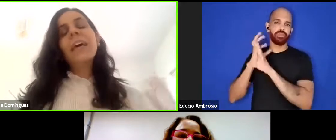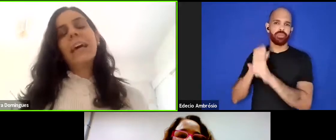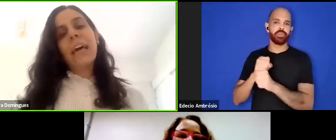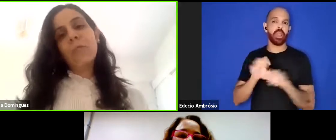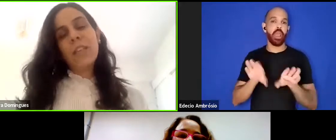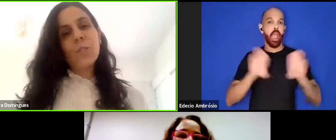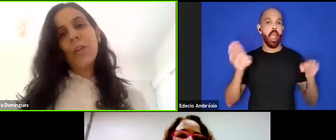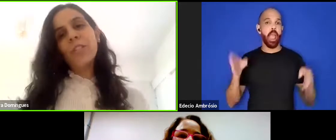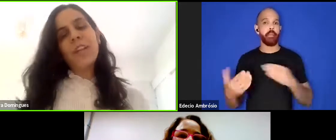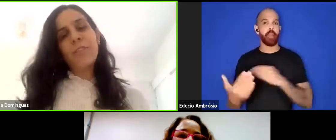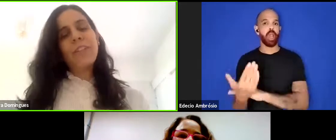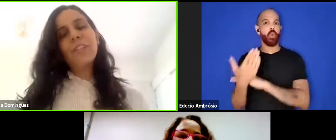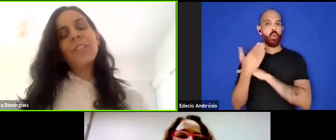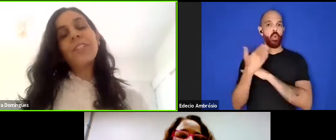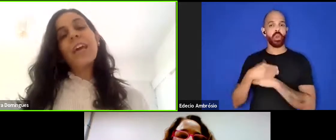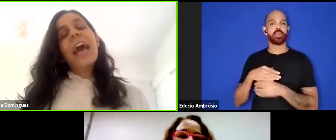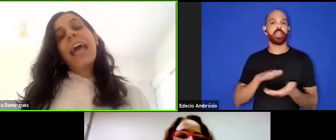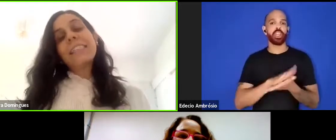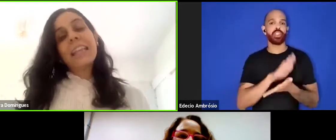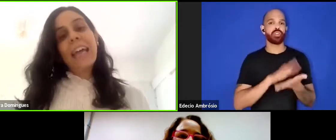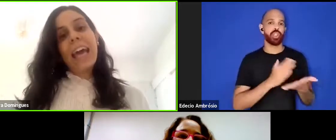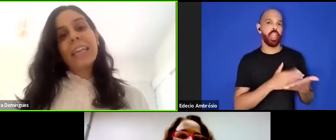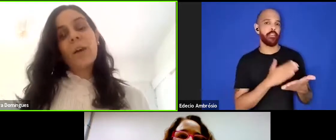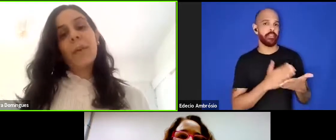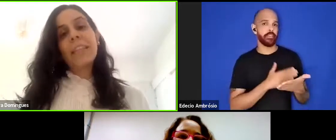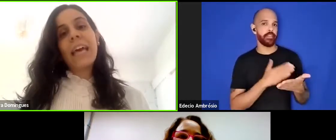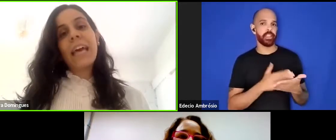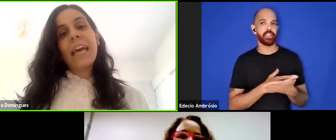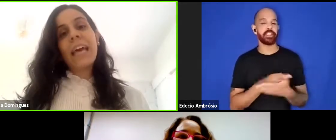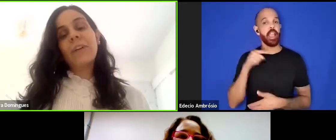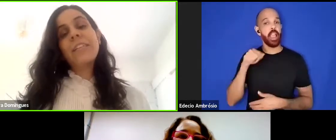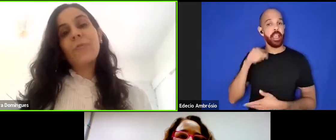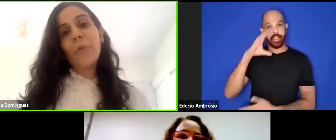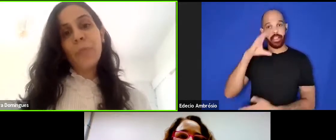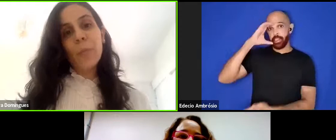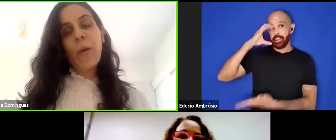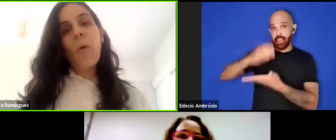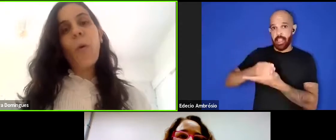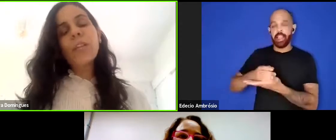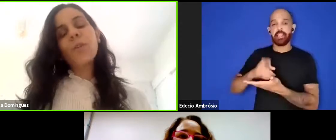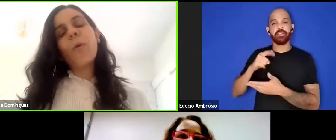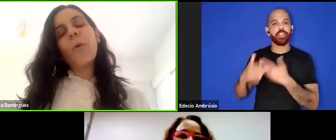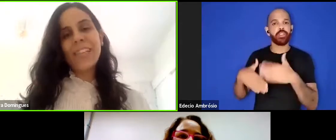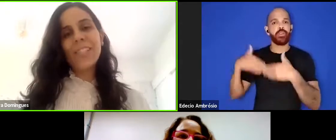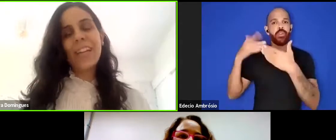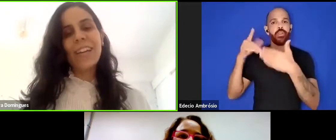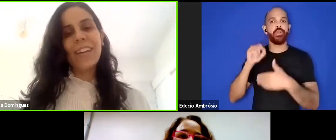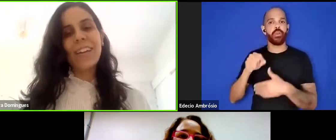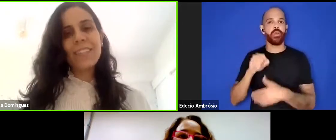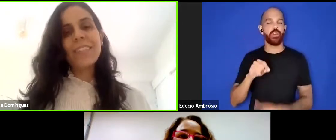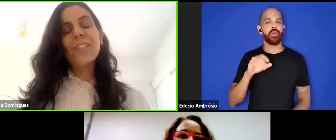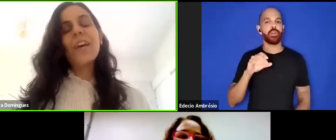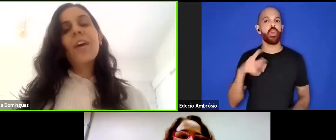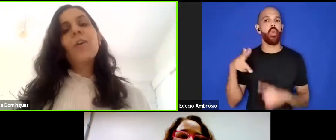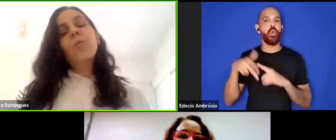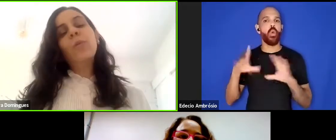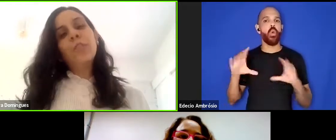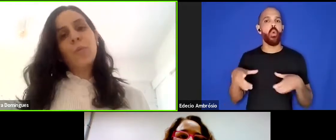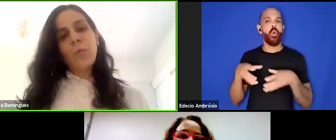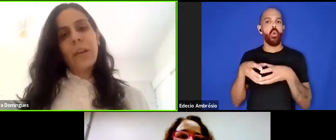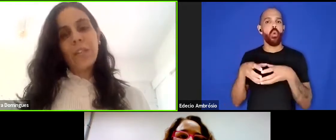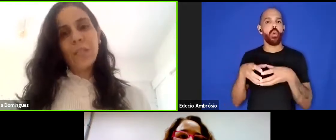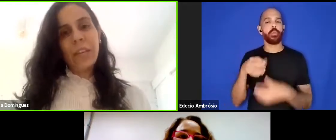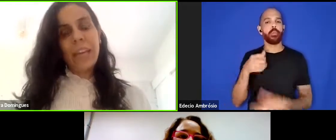contribuiu, os editores de revistas. Essa tese é uma tese que foi desenvolvida uma coorte com 1.003 crianças